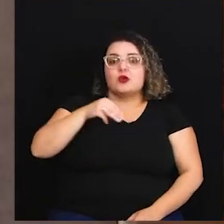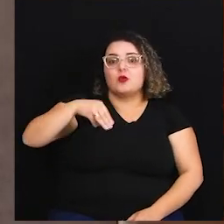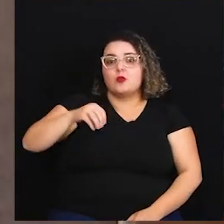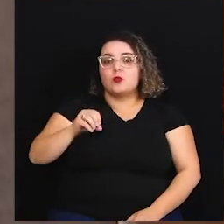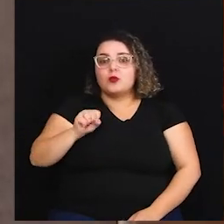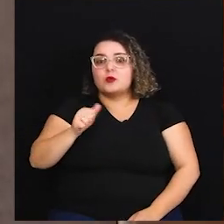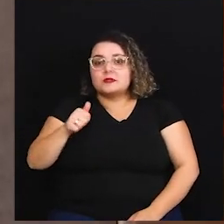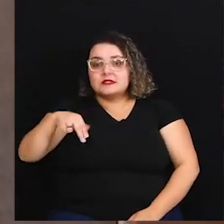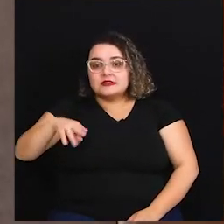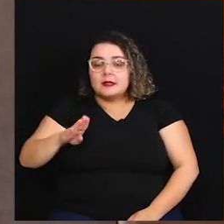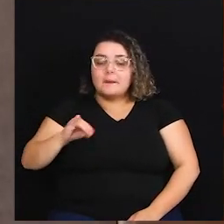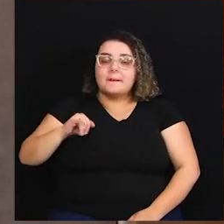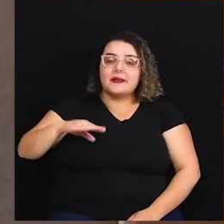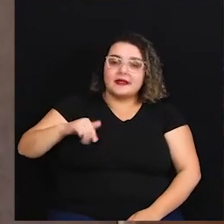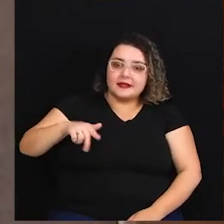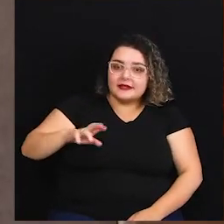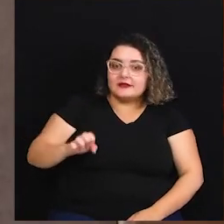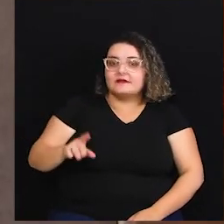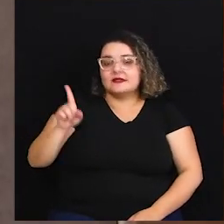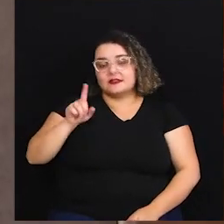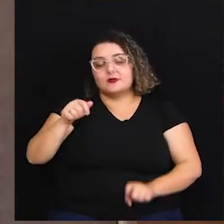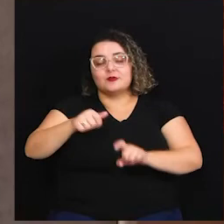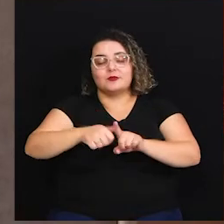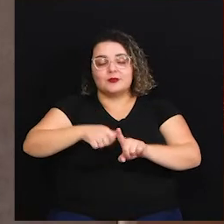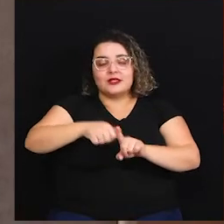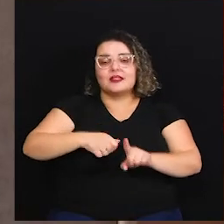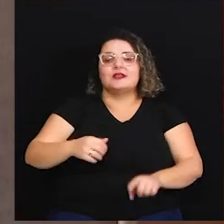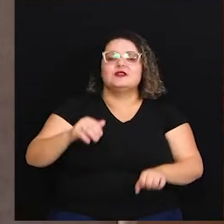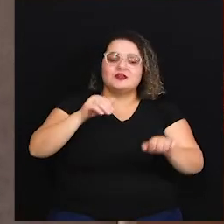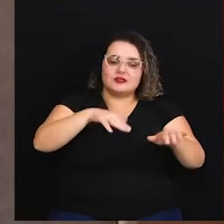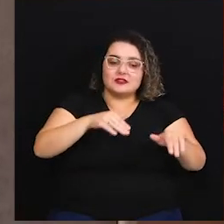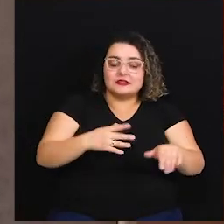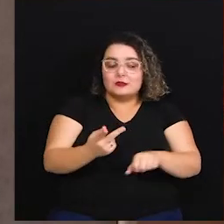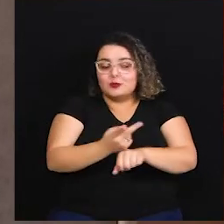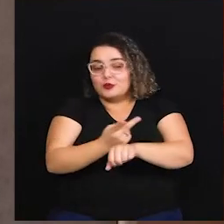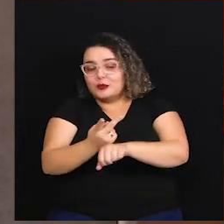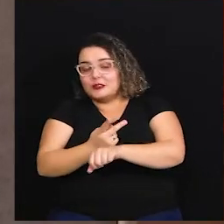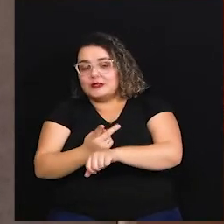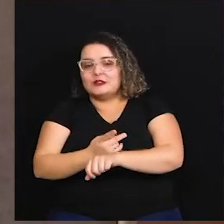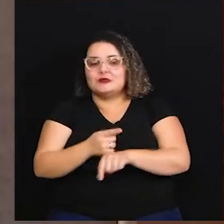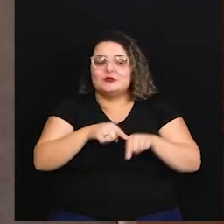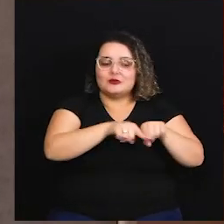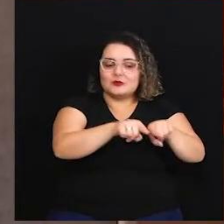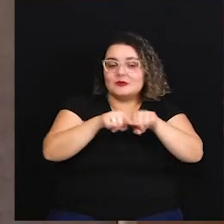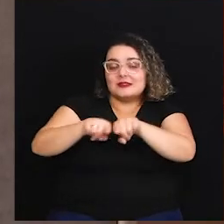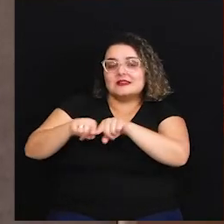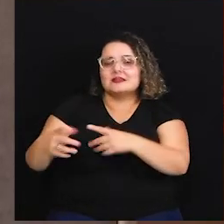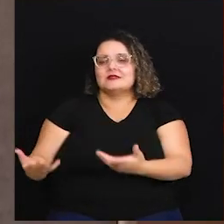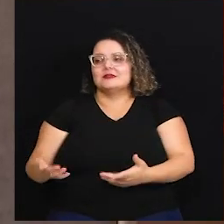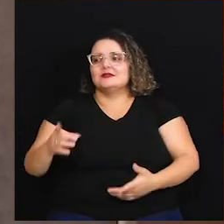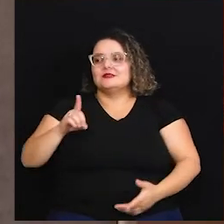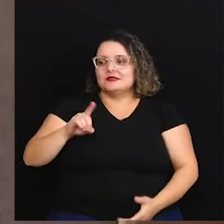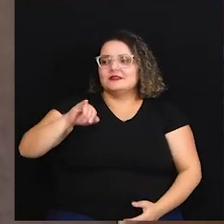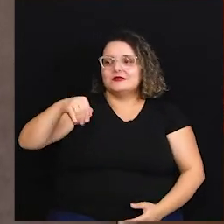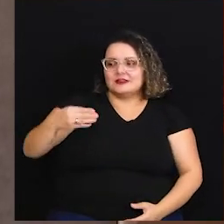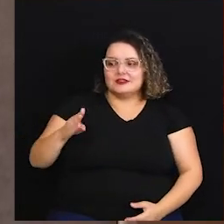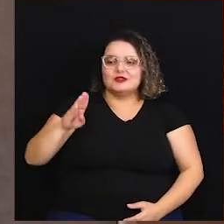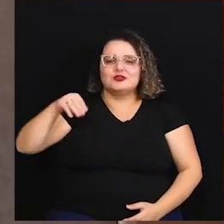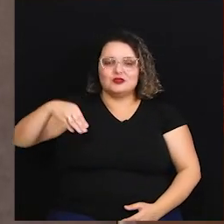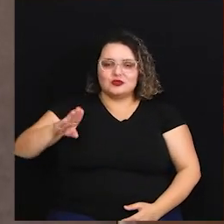de mulheres em Moçambique, que vai ser em setembro, sabe? Tô pedindo aí, tô correndo atrás dos colaboradores. É